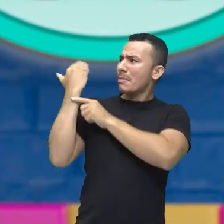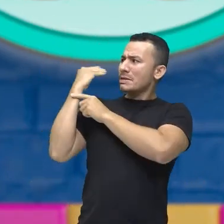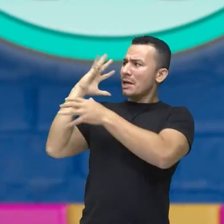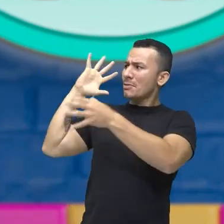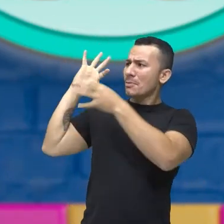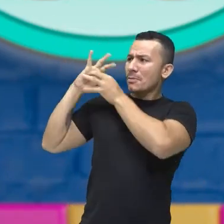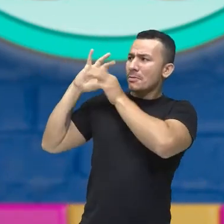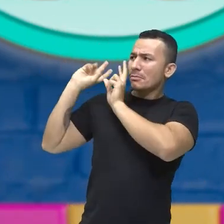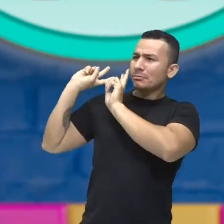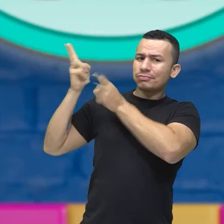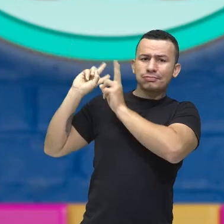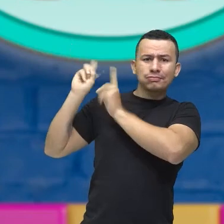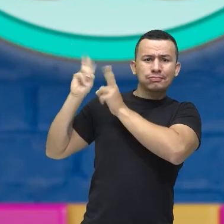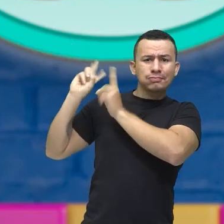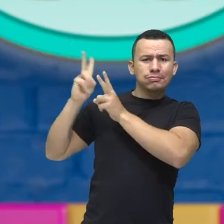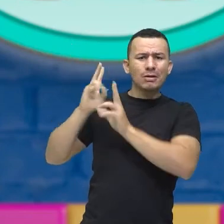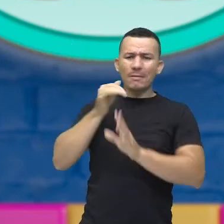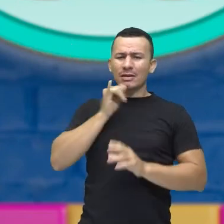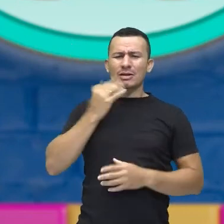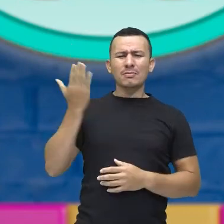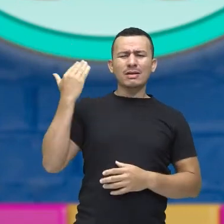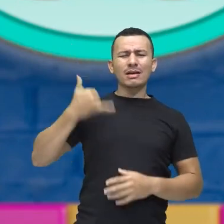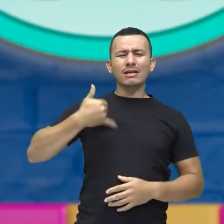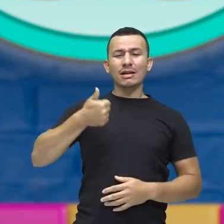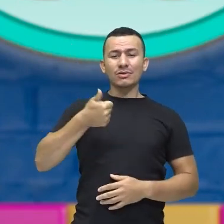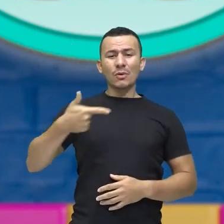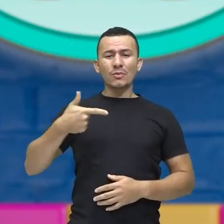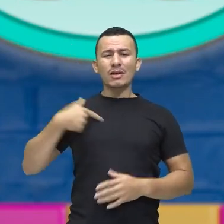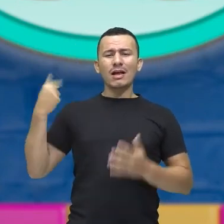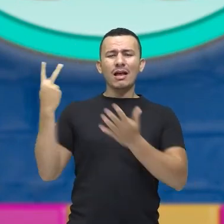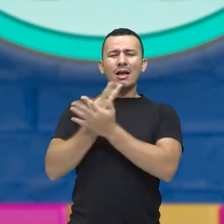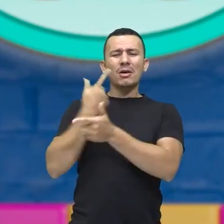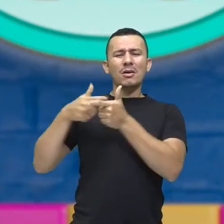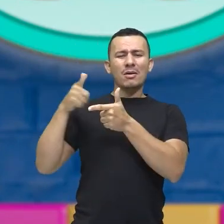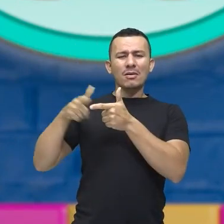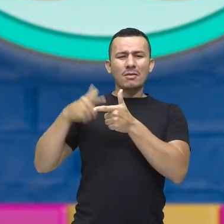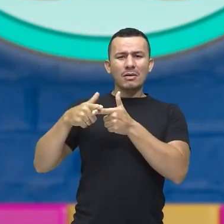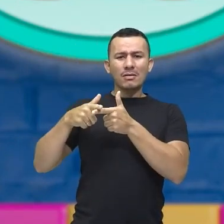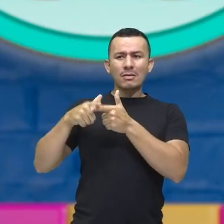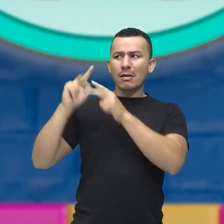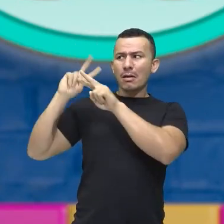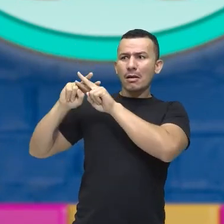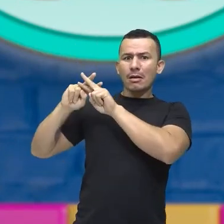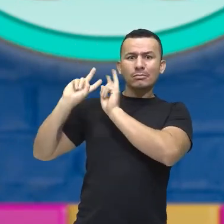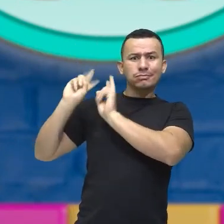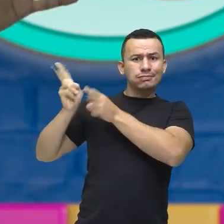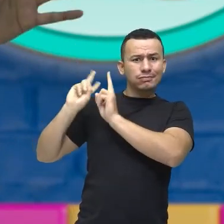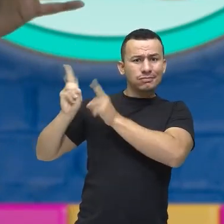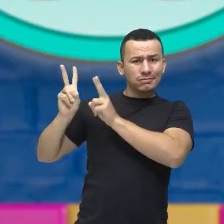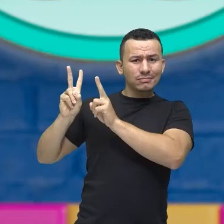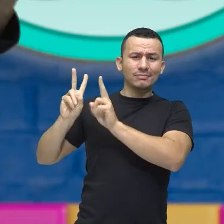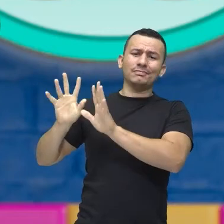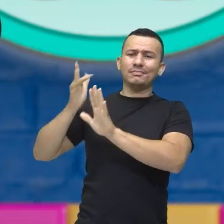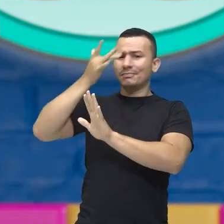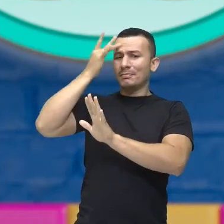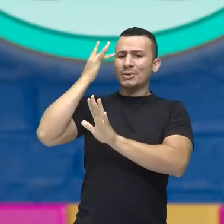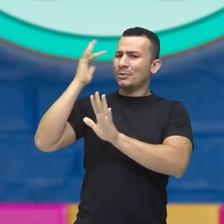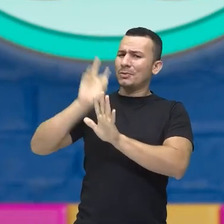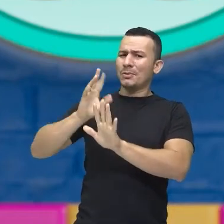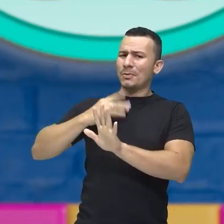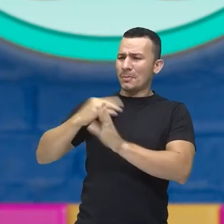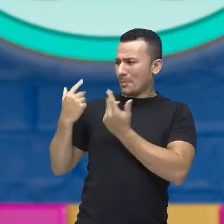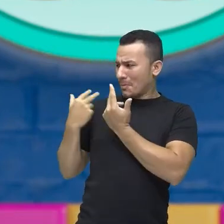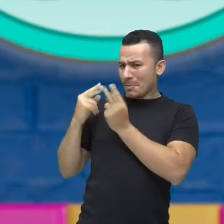para vocês, tipo, lá nos 12 anos de idade me aconteceu isso. Hoje você não está mais lá, nos 12 anos de idade. Então, aquela pessoa já não é mais